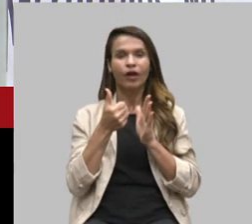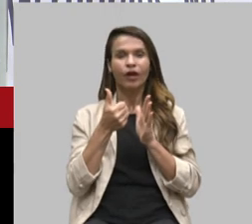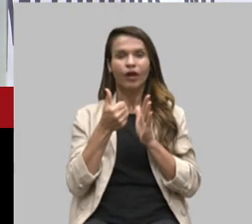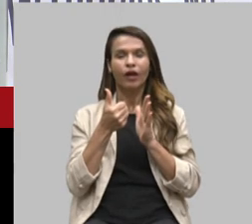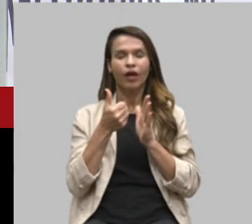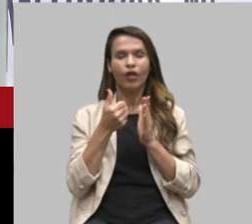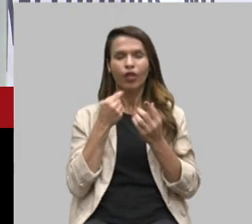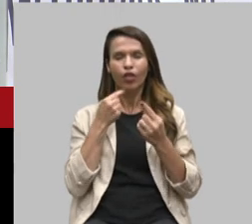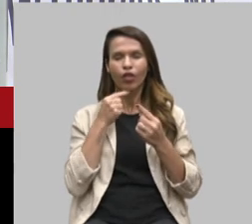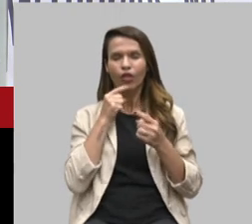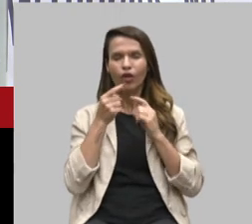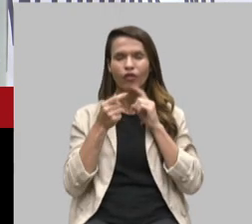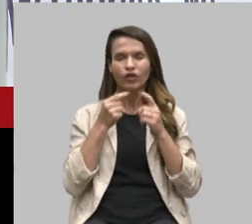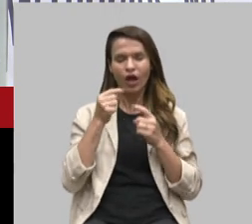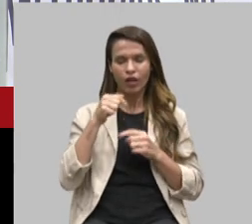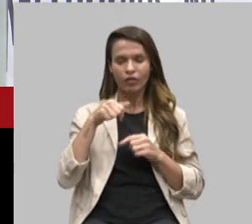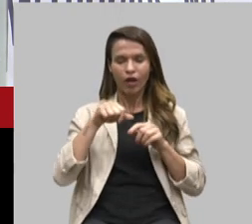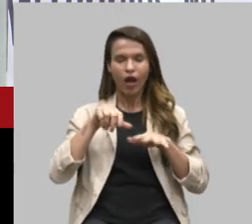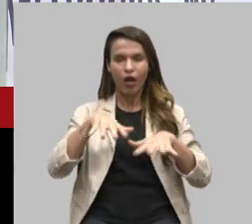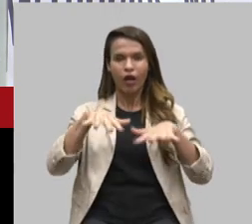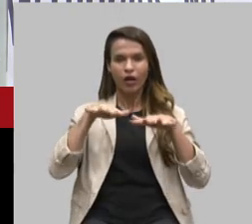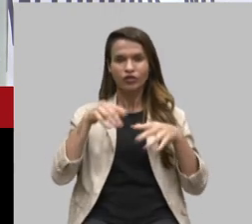colocação no